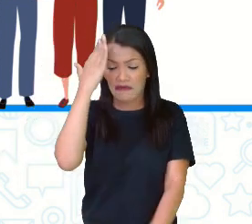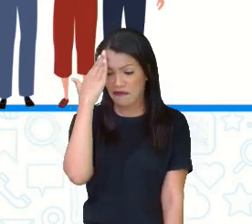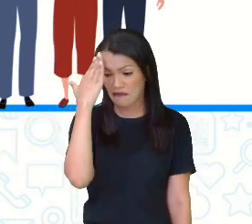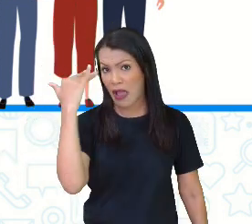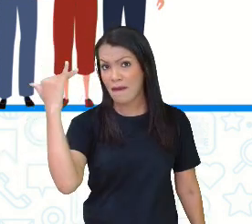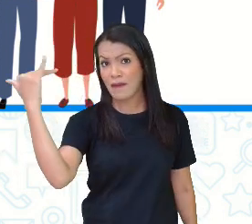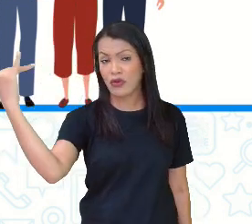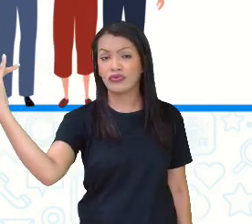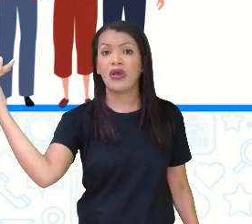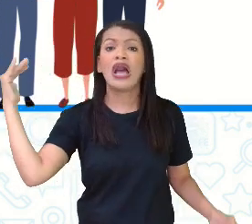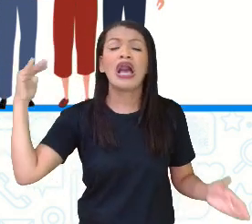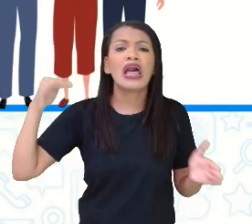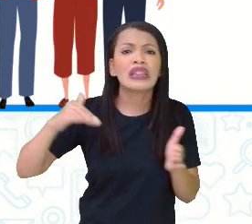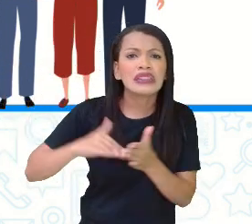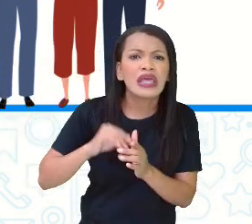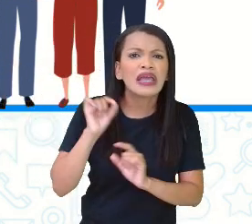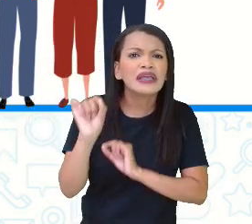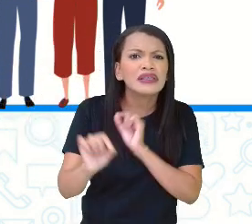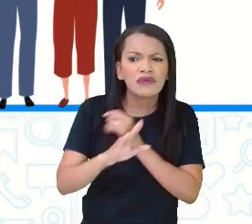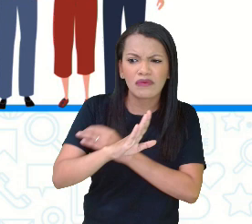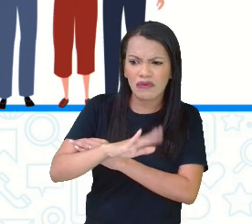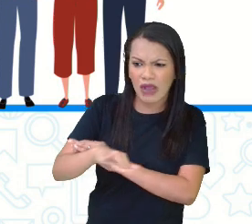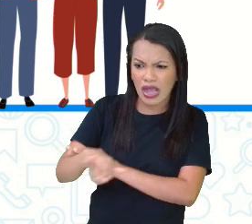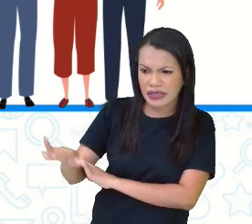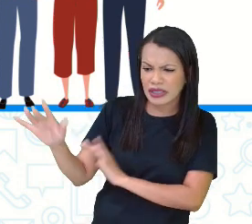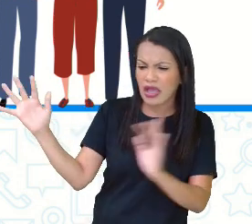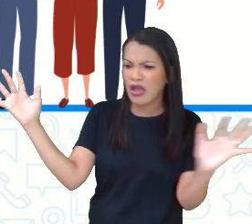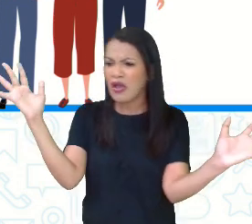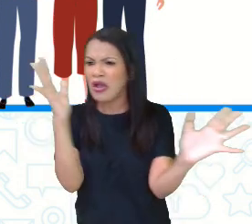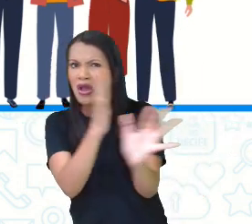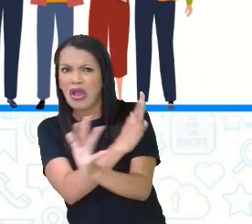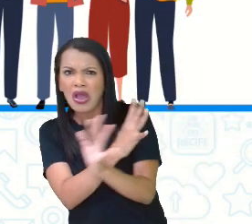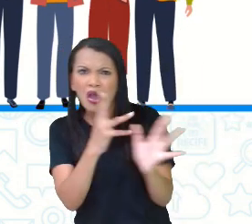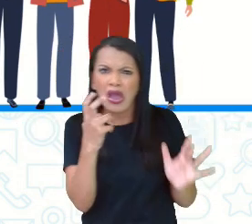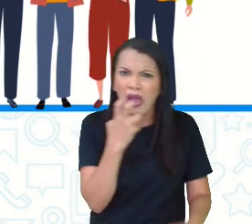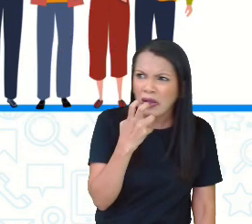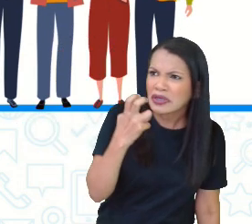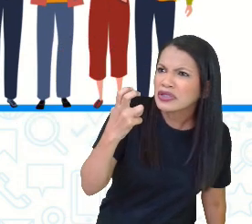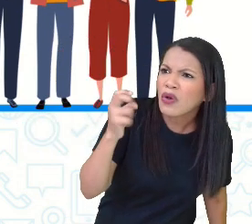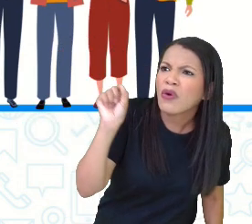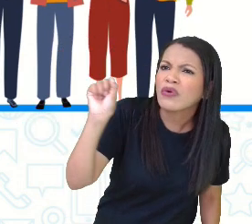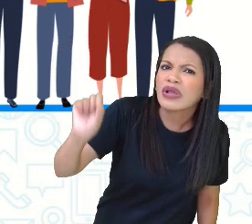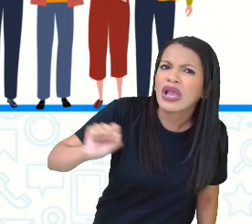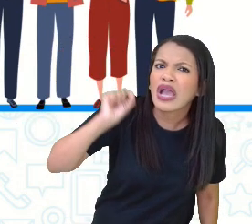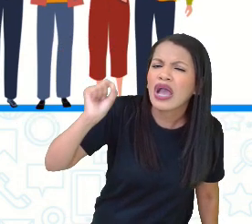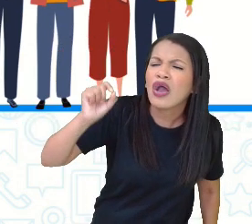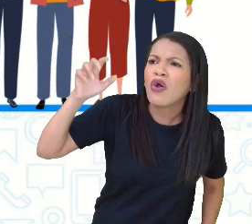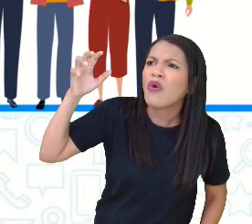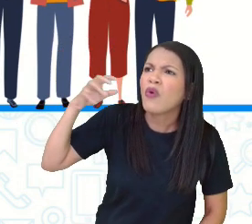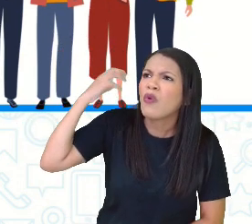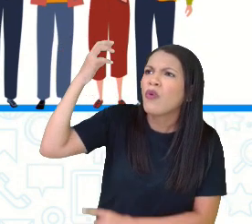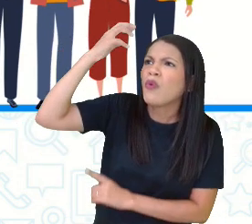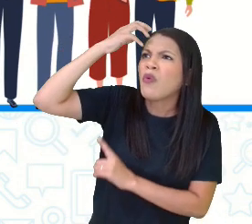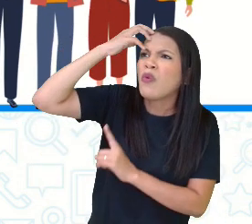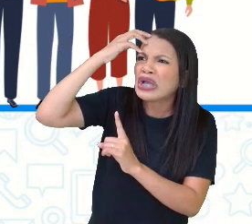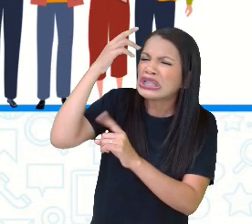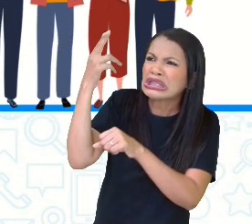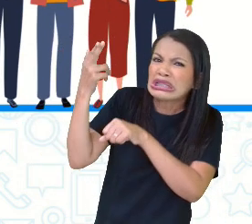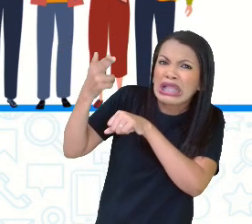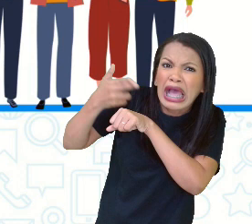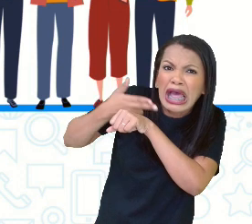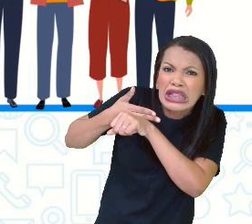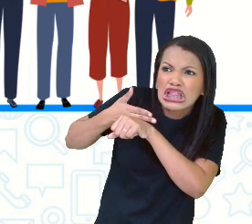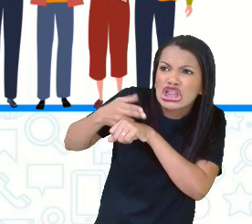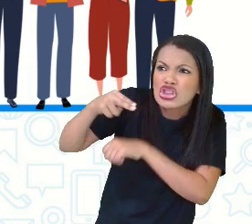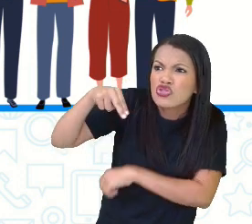sucesso, até que subitamente uma criança do meio da multidão gritou, o rei está nu, ouçam, ouçam o que diz essa